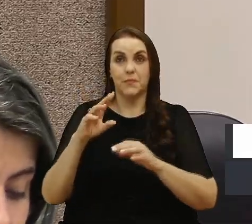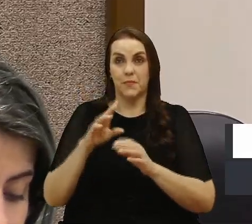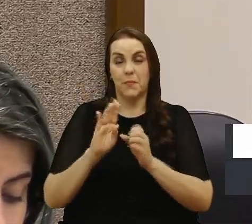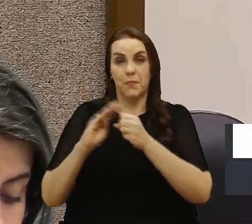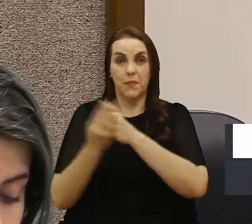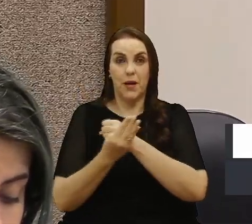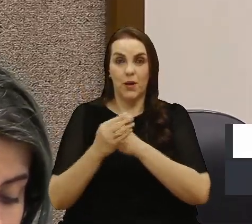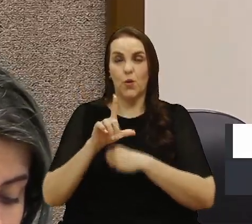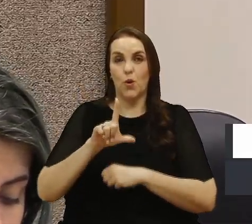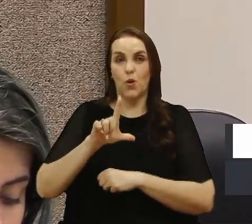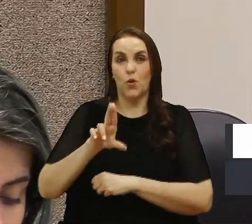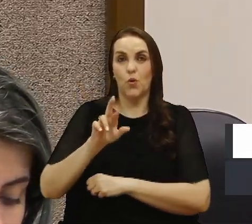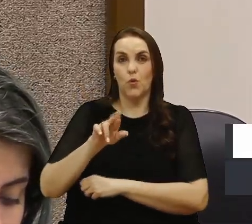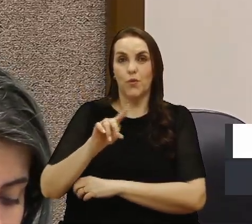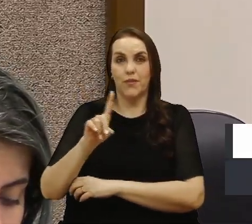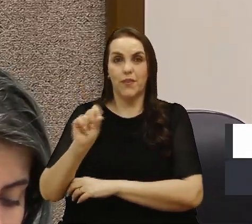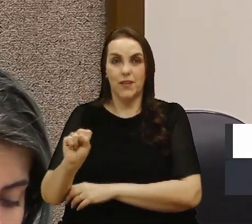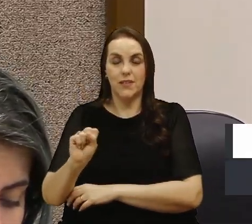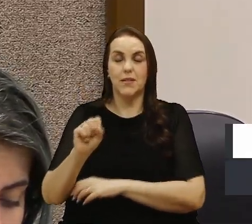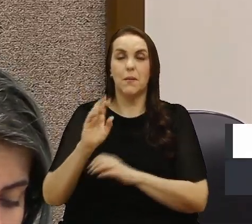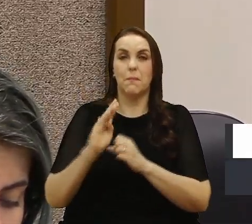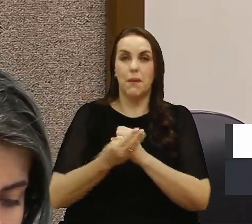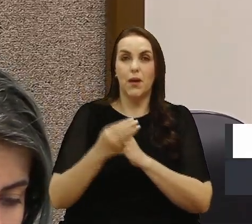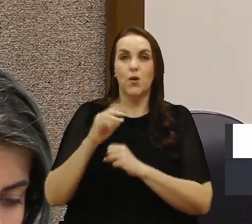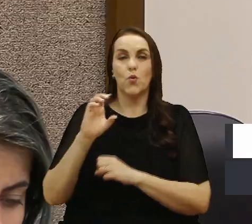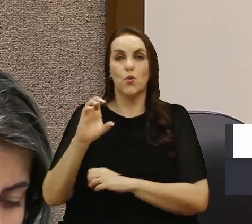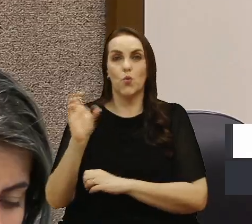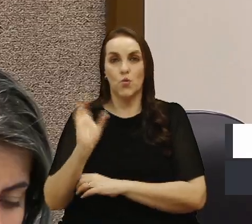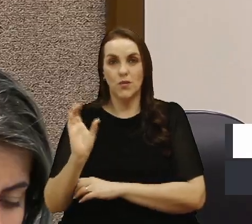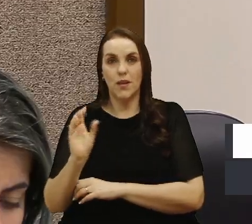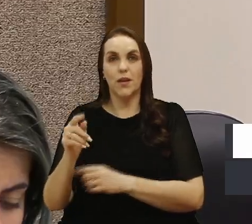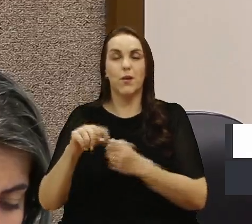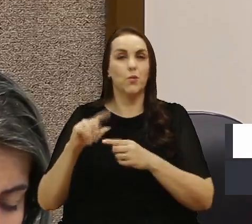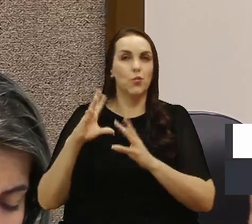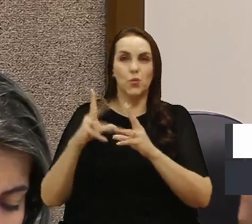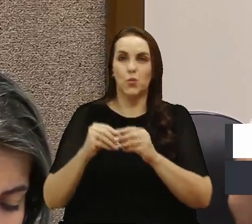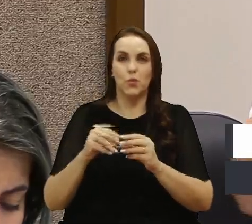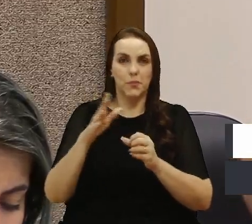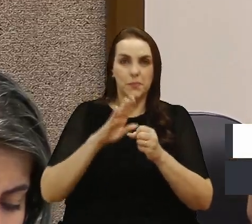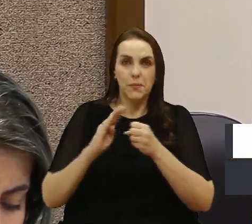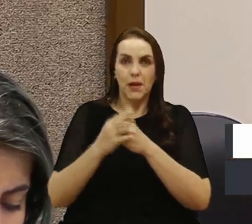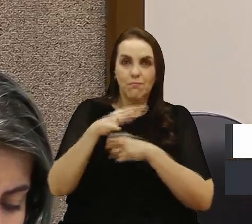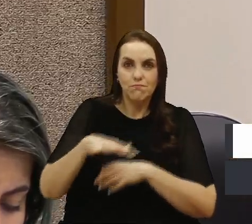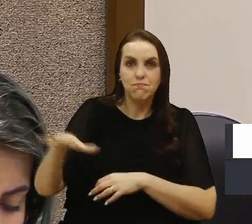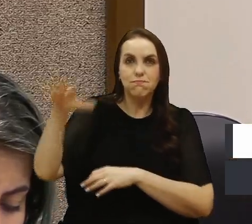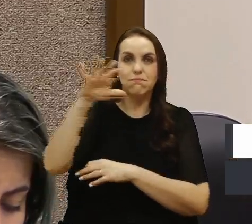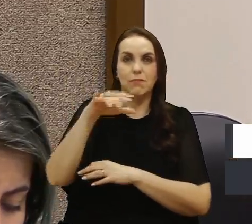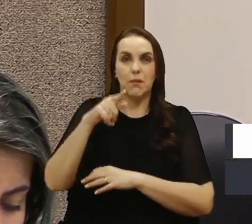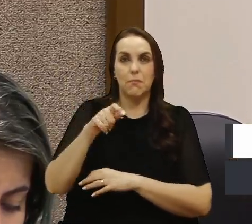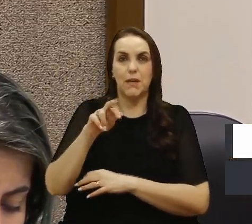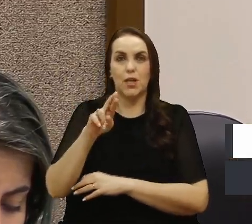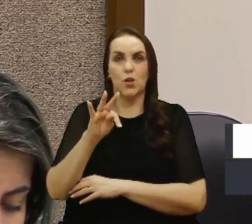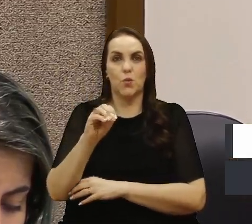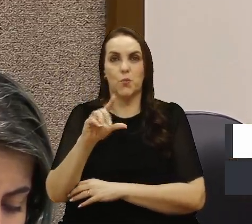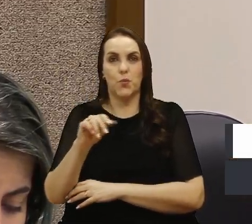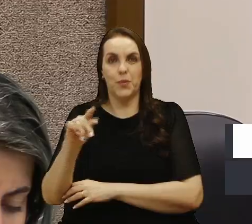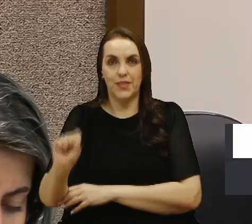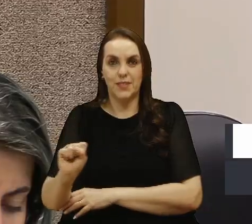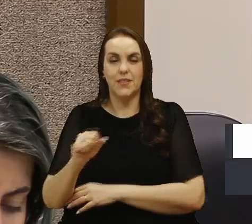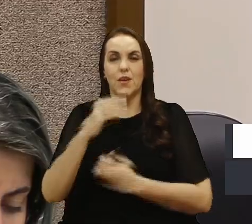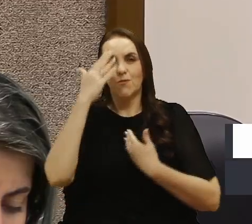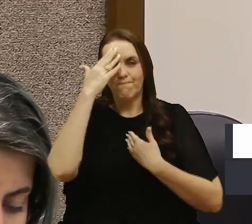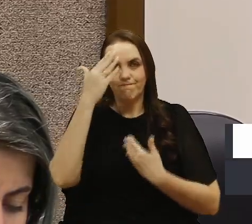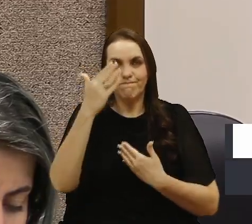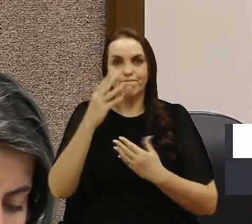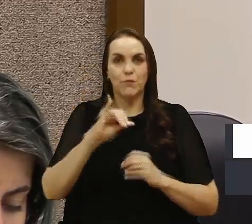que moram no bairro Cruzeiro e que moram em toda a região do Petrópolis, presidente. Eu sou muito grato por ter tido a oportunidade de